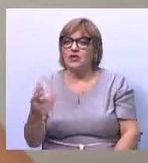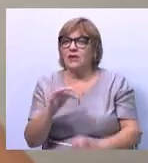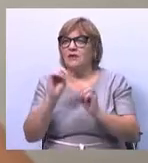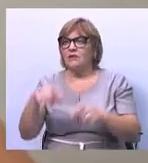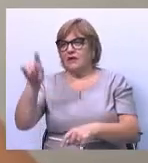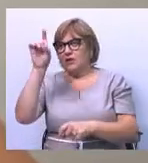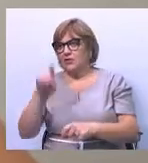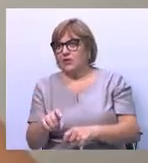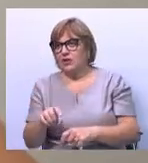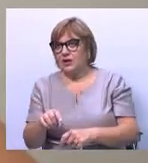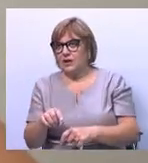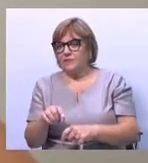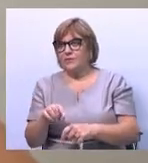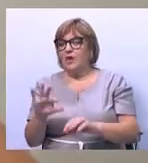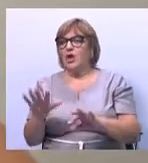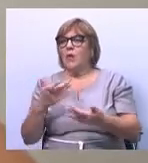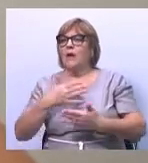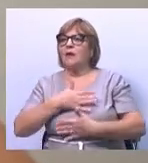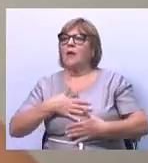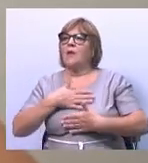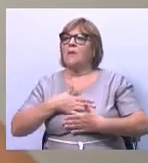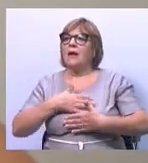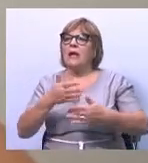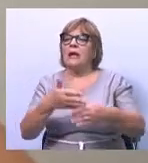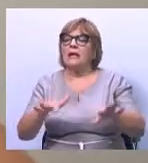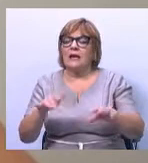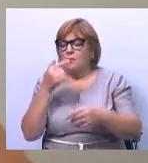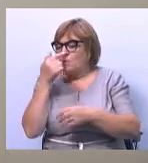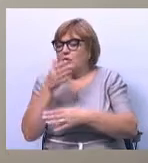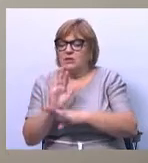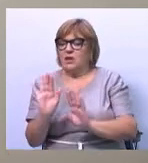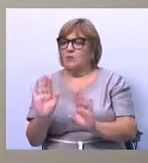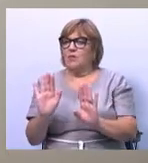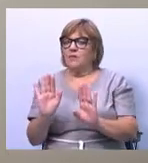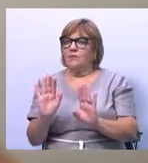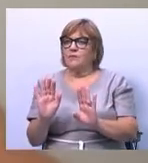do dia, enquanto damos banho às crianças, por exemplo,